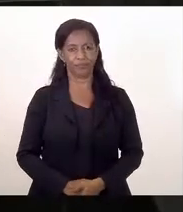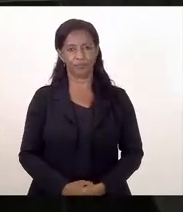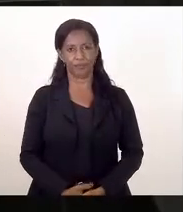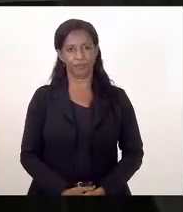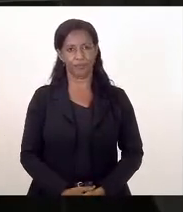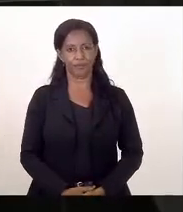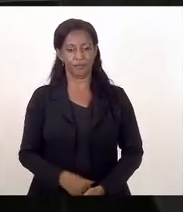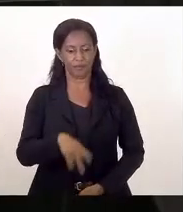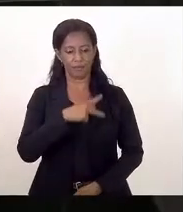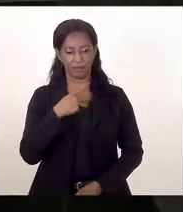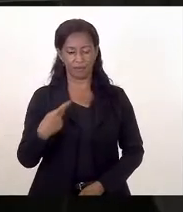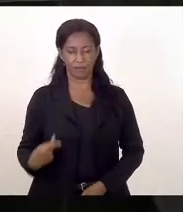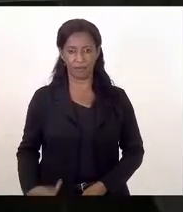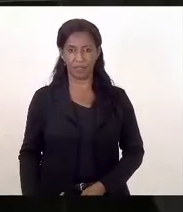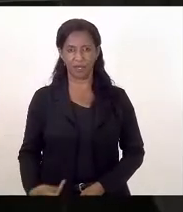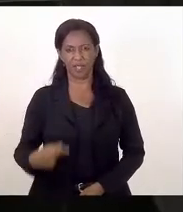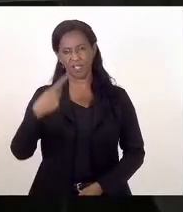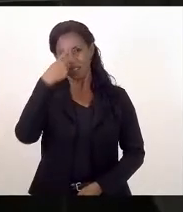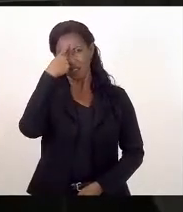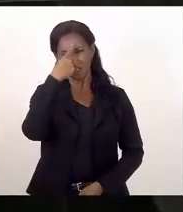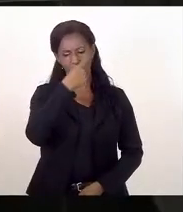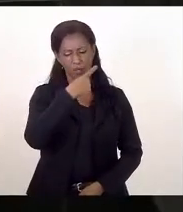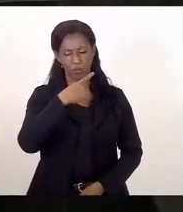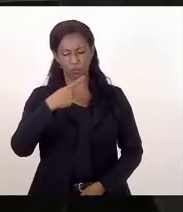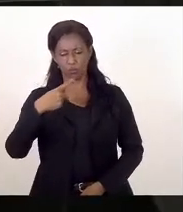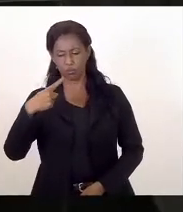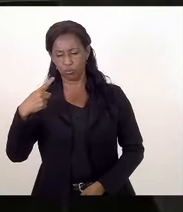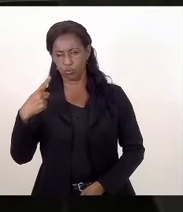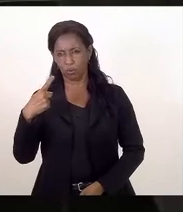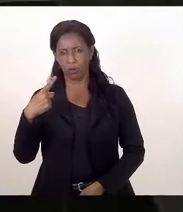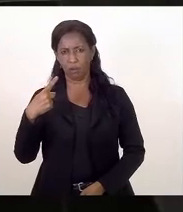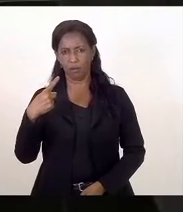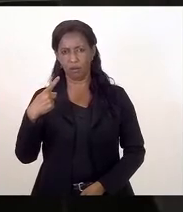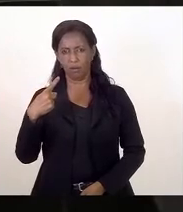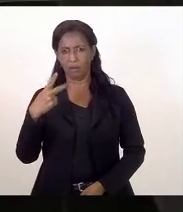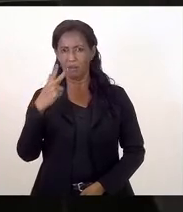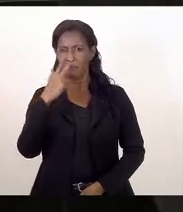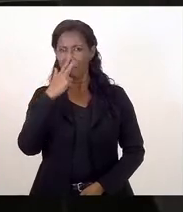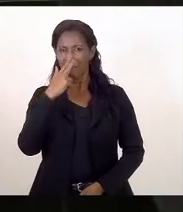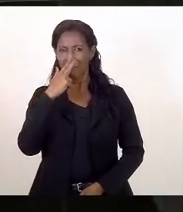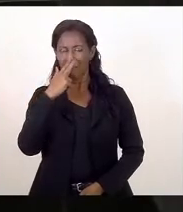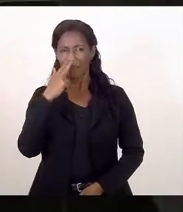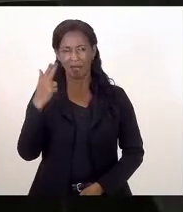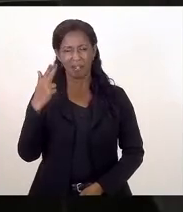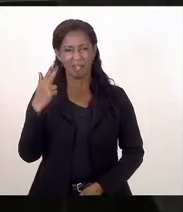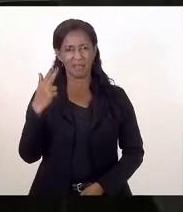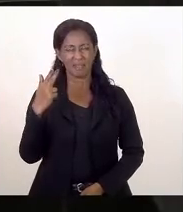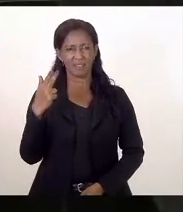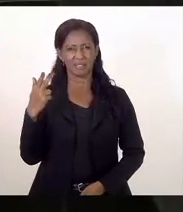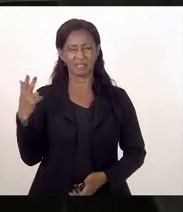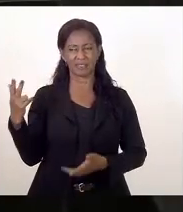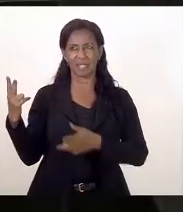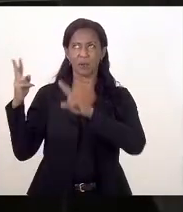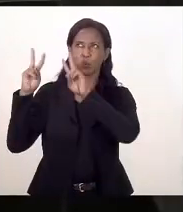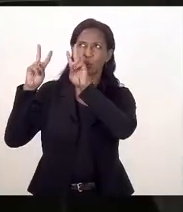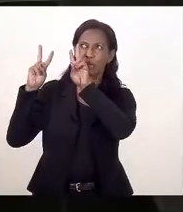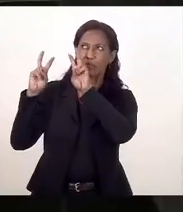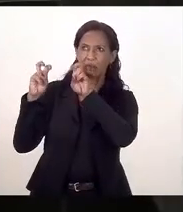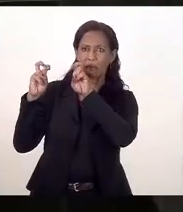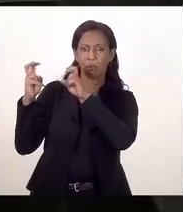Um presidente que a cada semana se apossa indevidamente de um tema